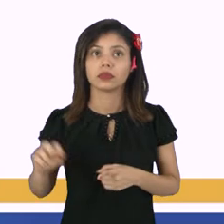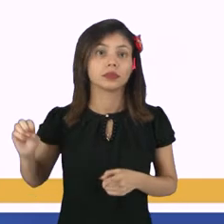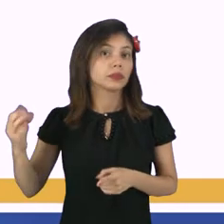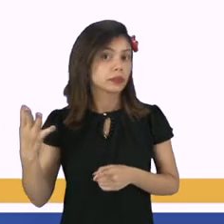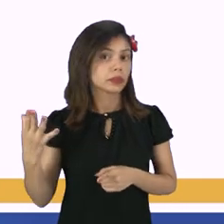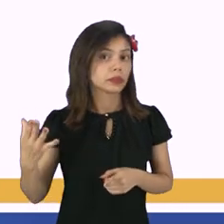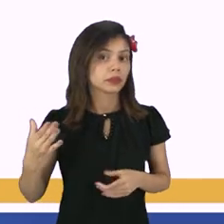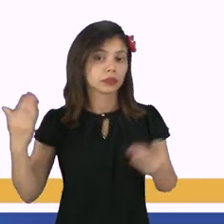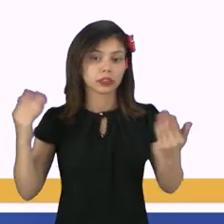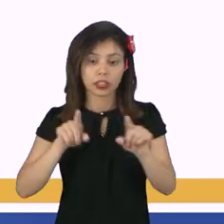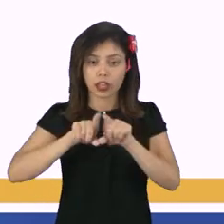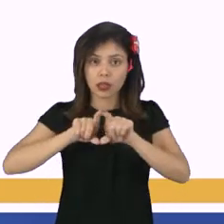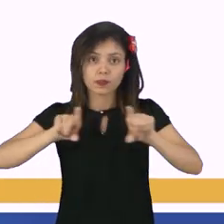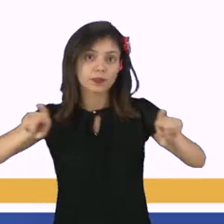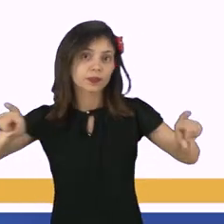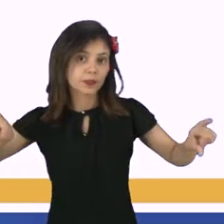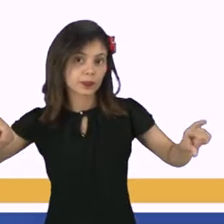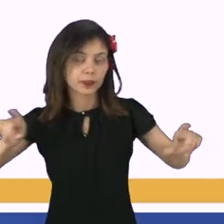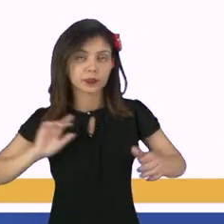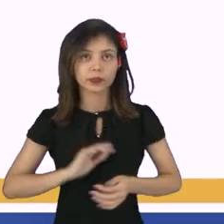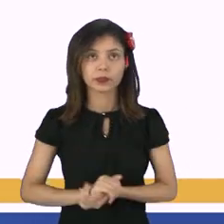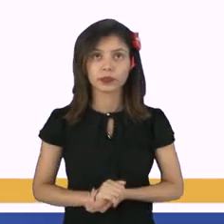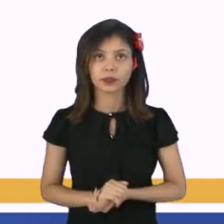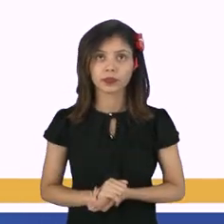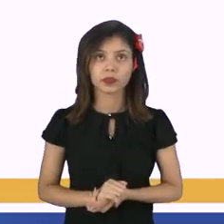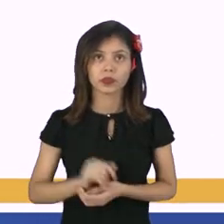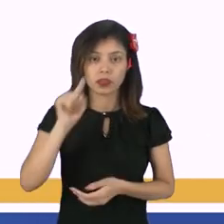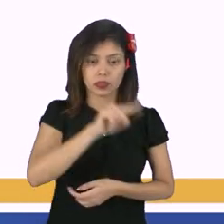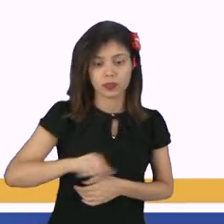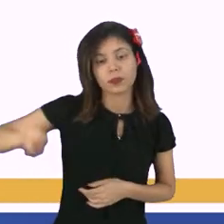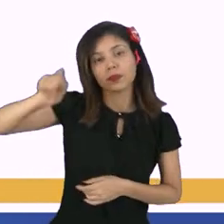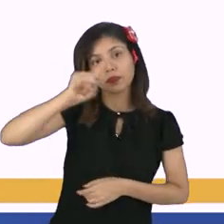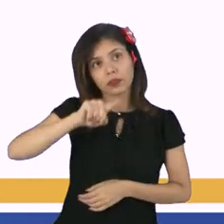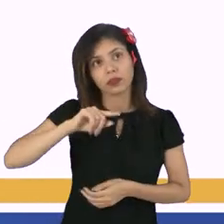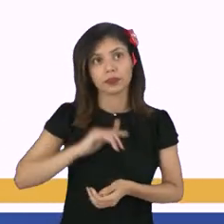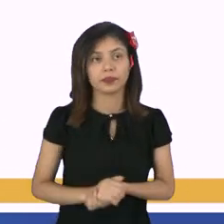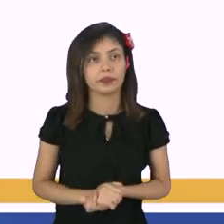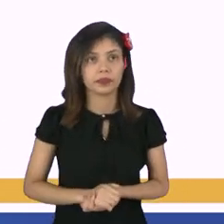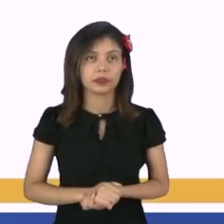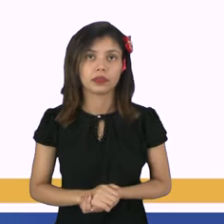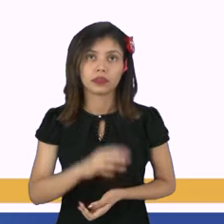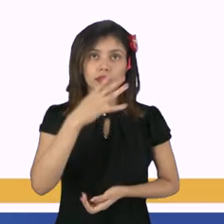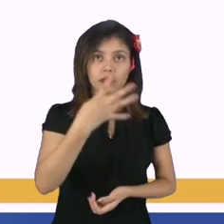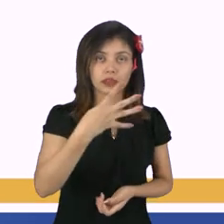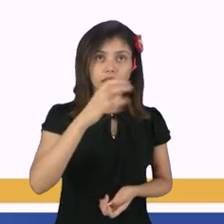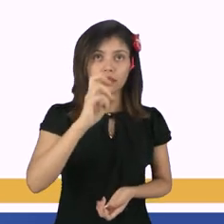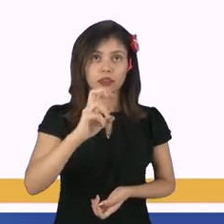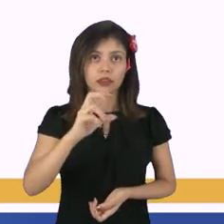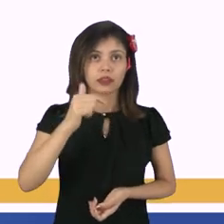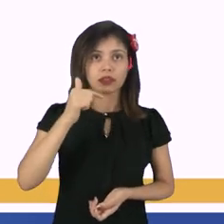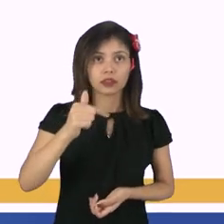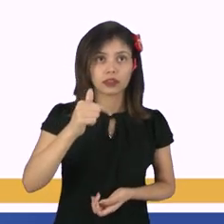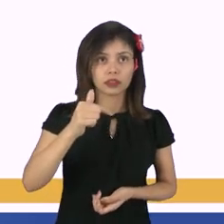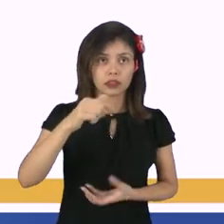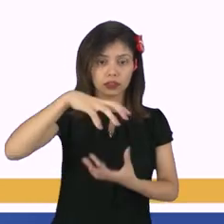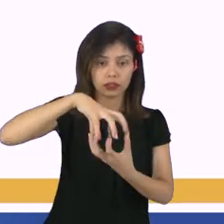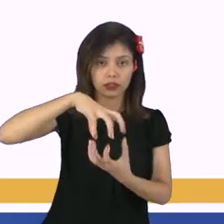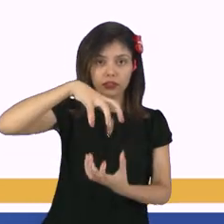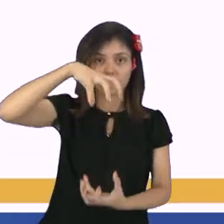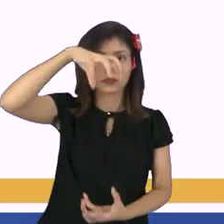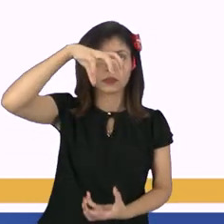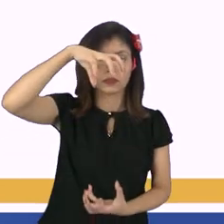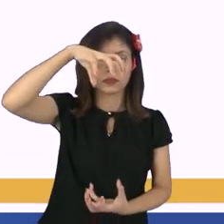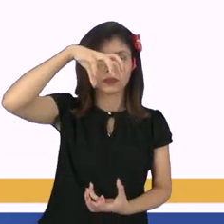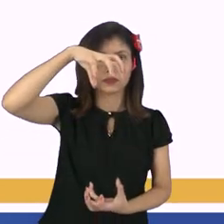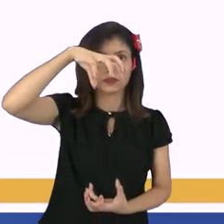caso são prismas retos Ok e os corpos redondos seriam as imagens quatro cinco e